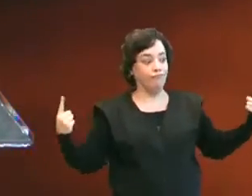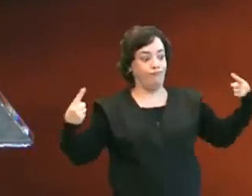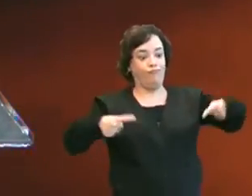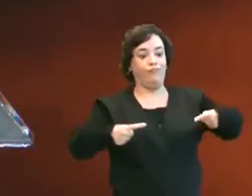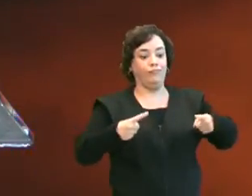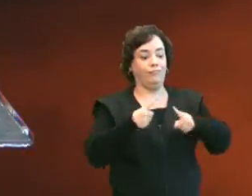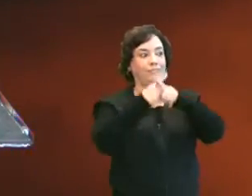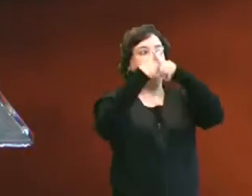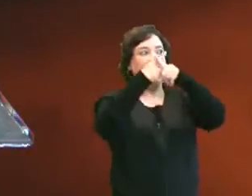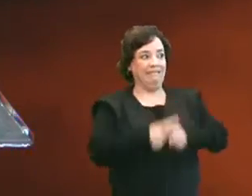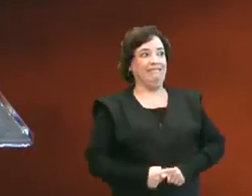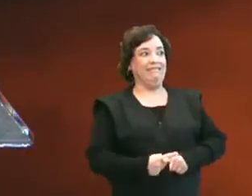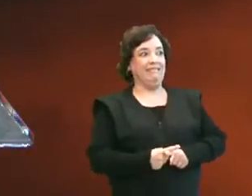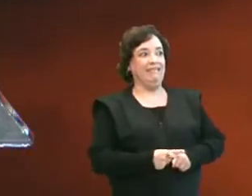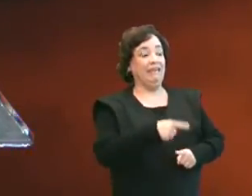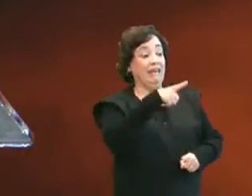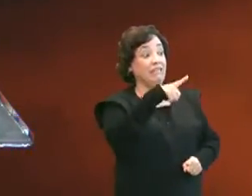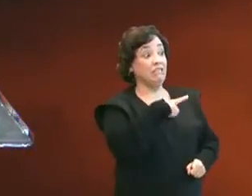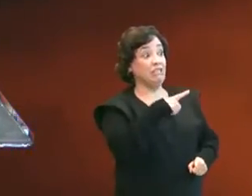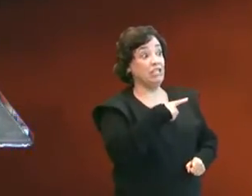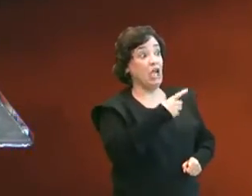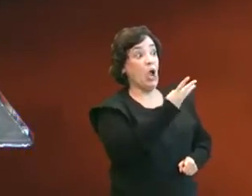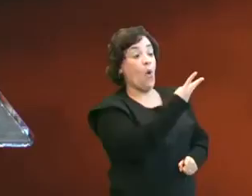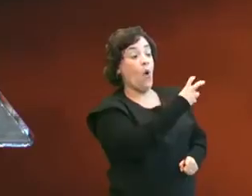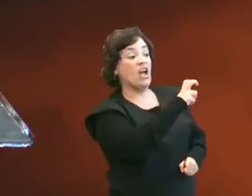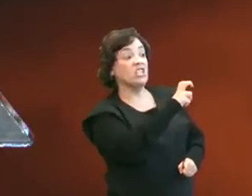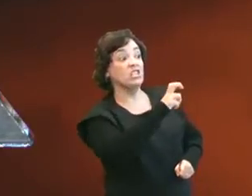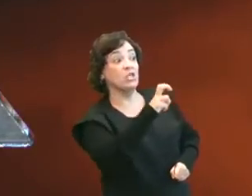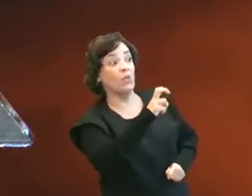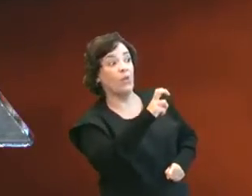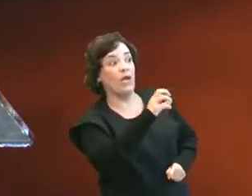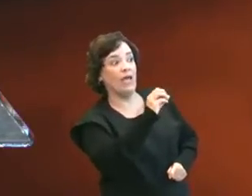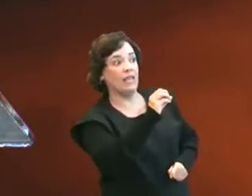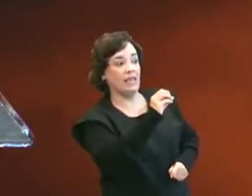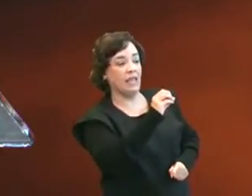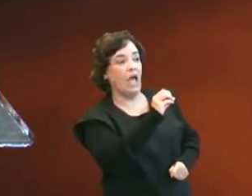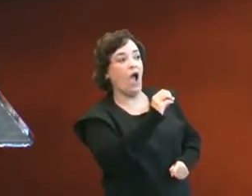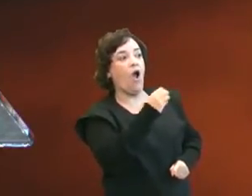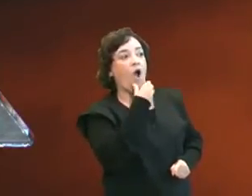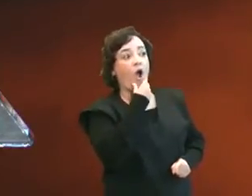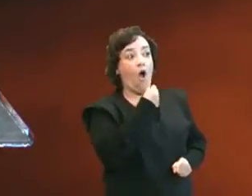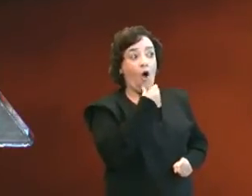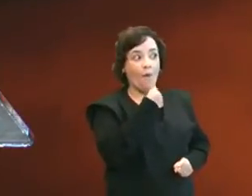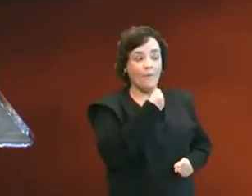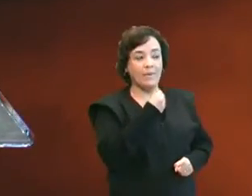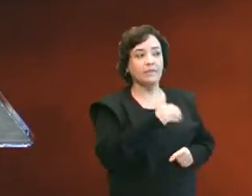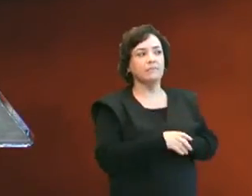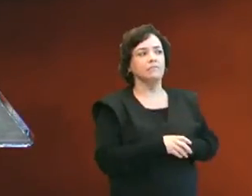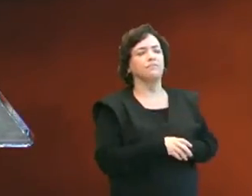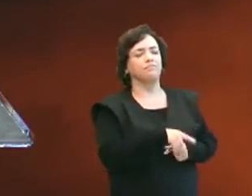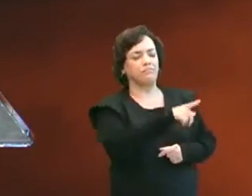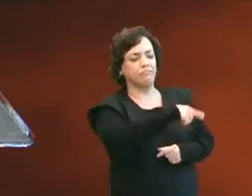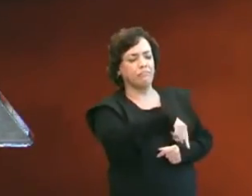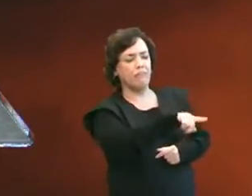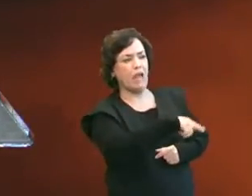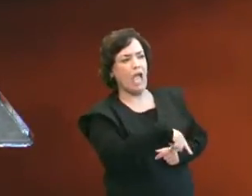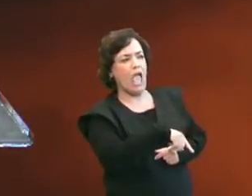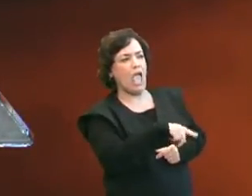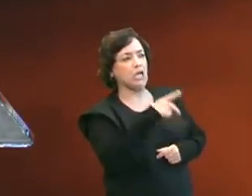450 homens ali em volta do sacrifício, se degladiando,